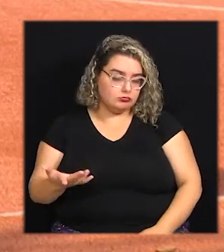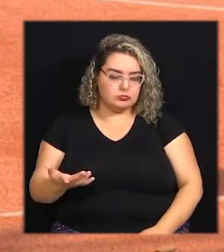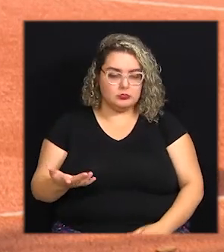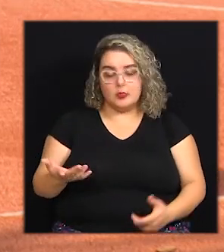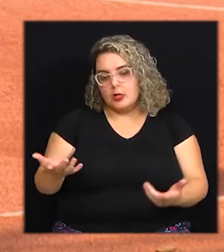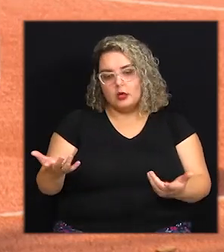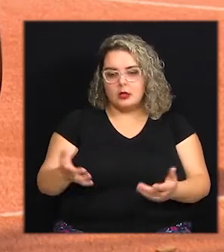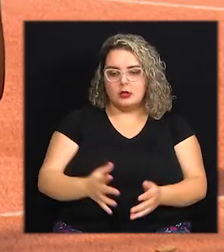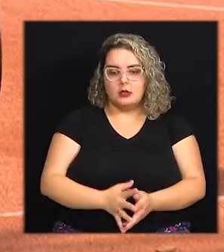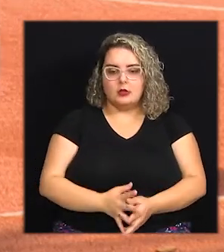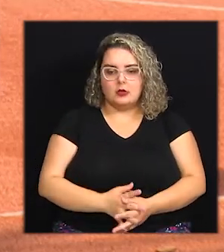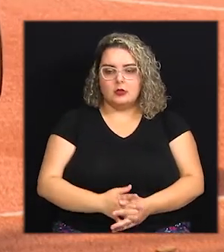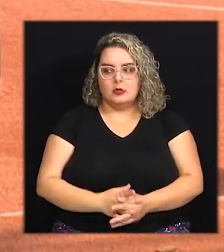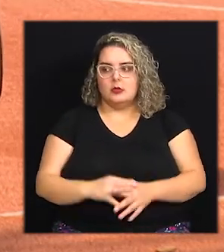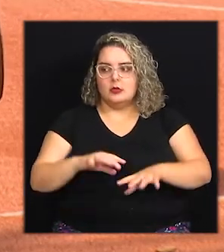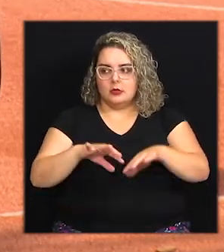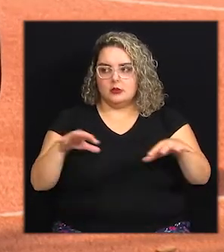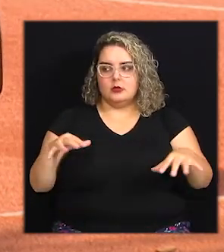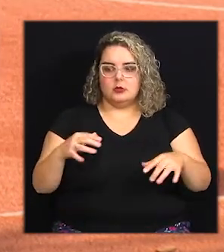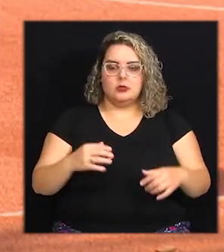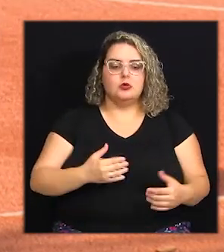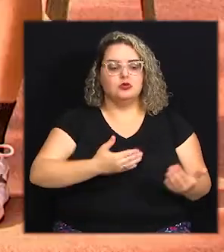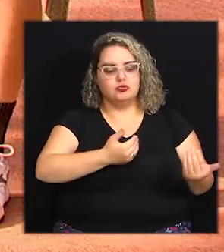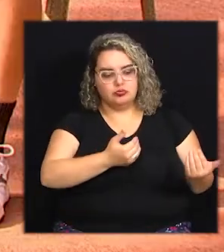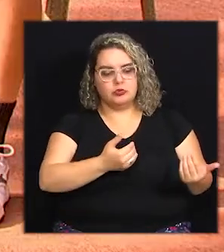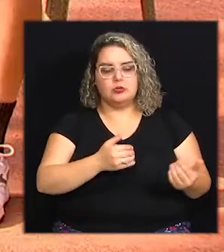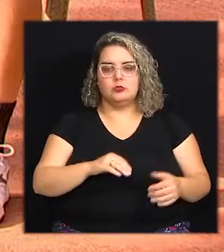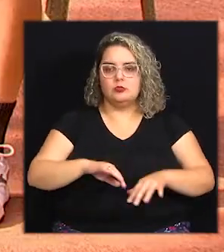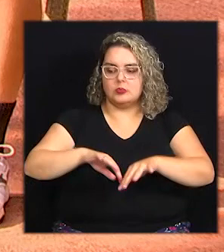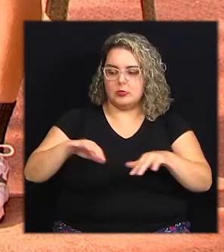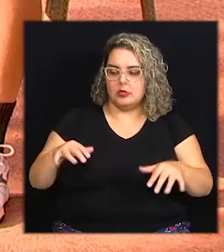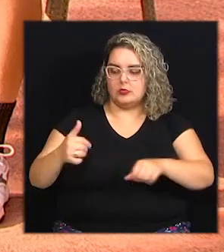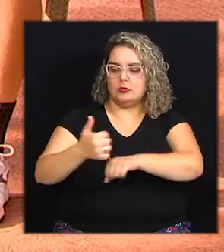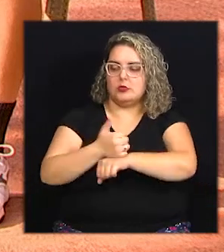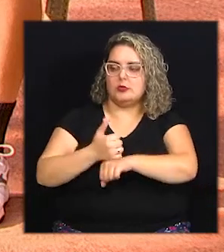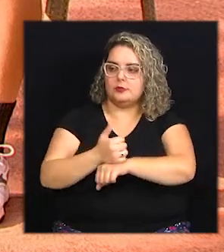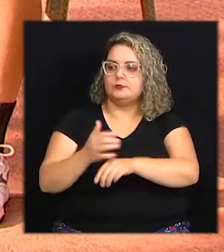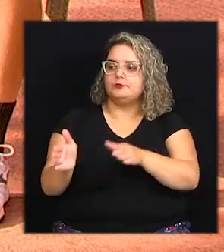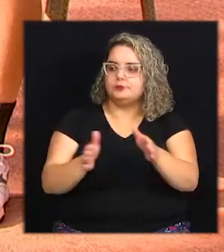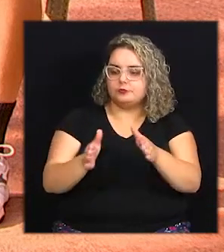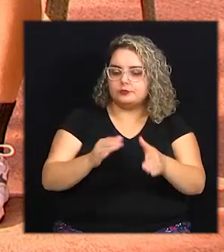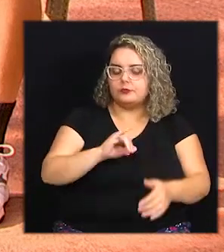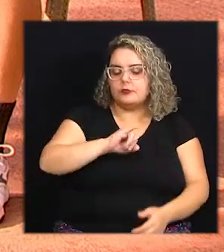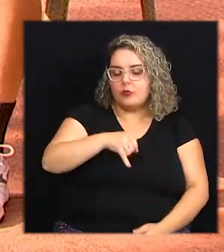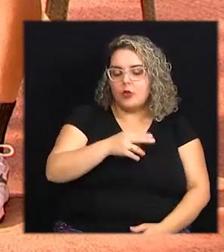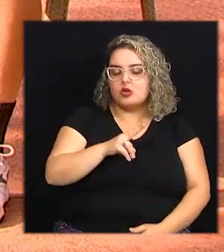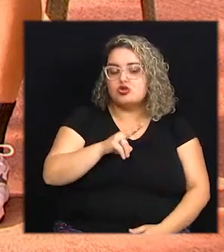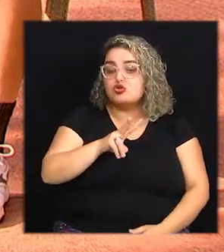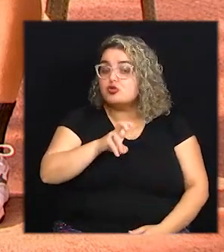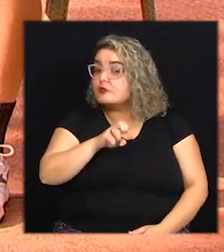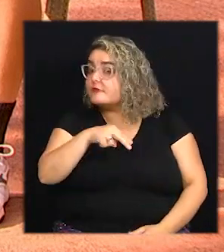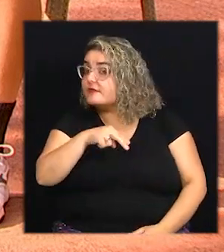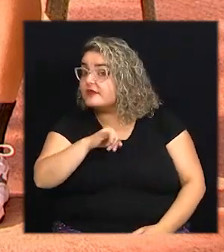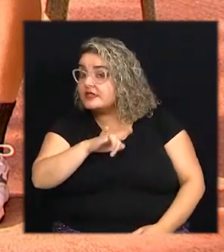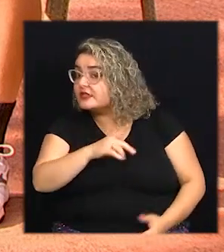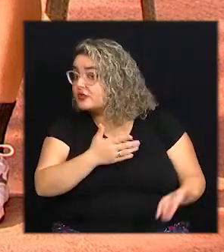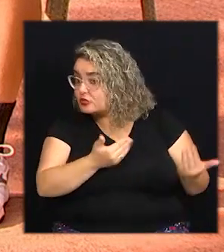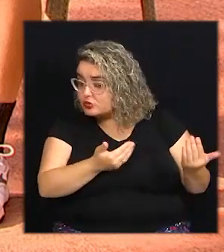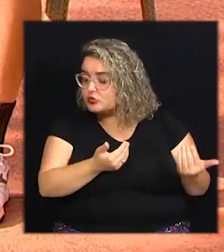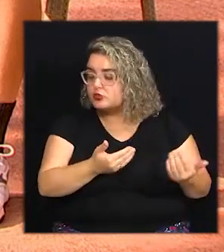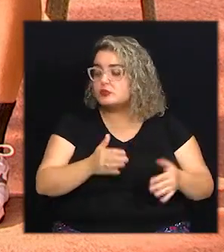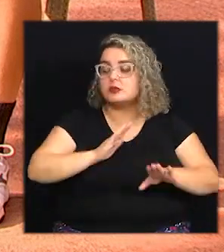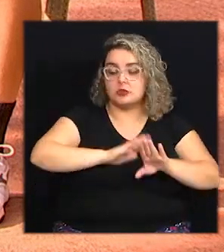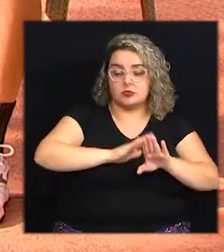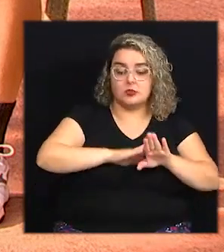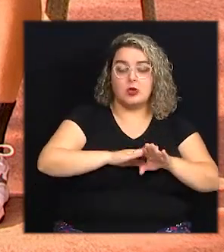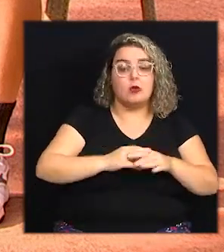Mas é isso, é separado o juvenil do profissional. Tá. Nesse período do juvenil que você atuou, você